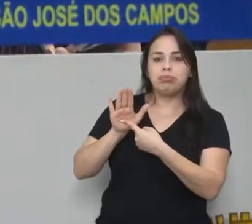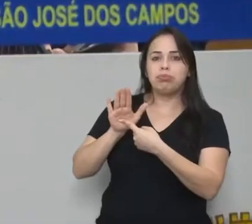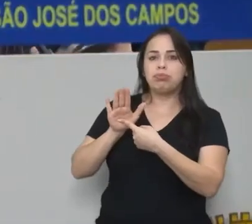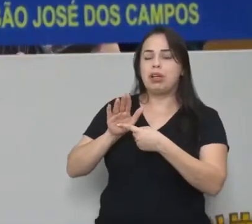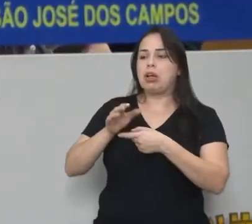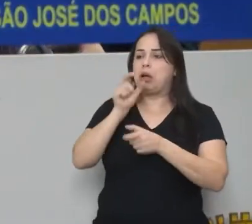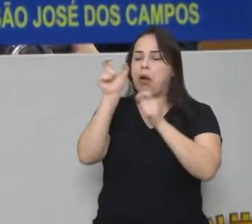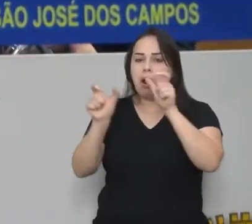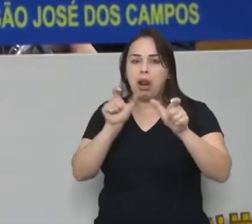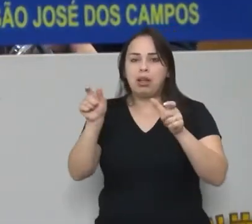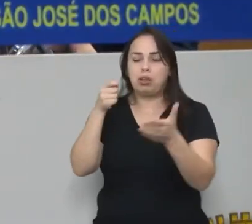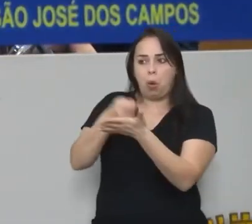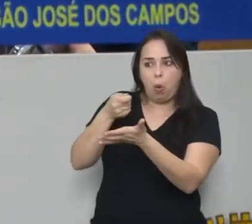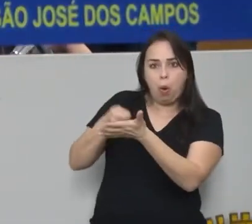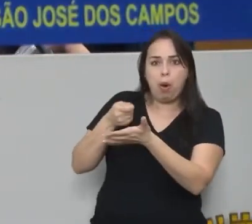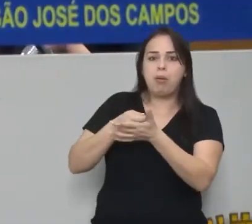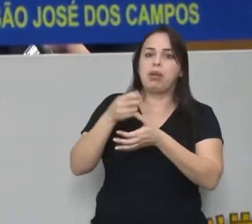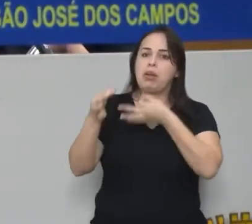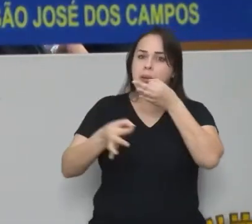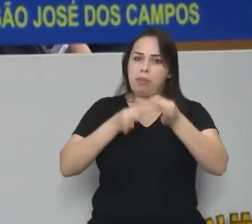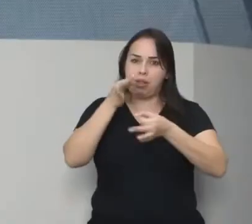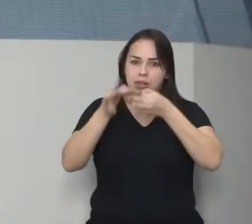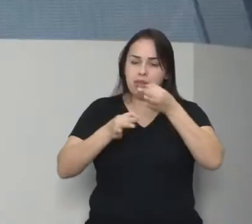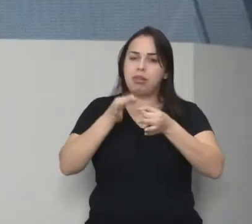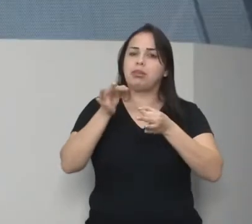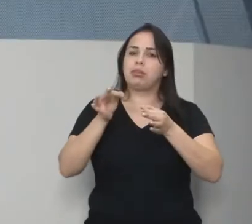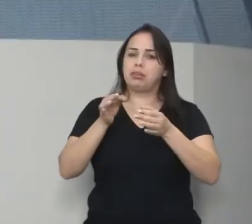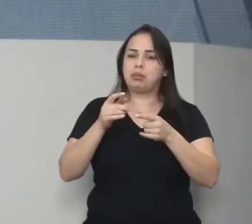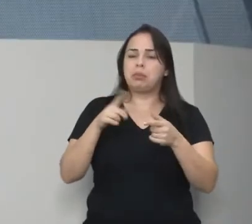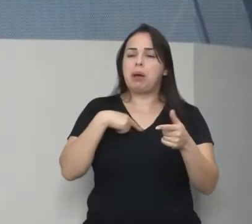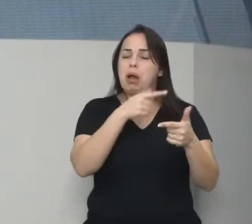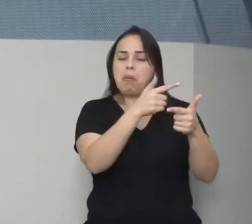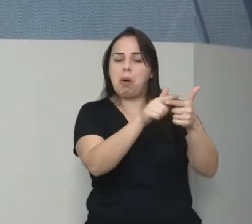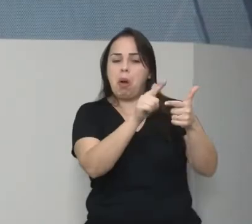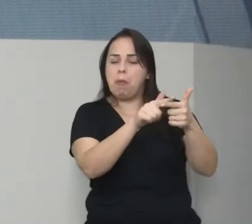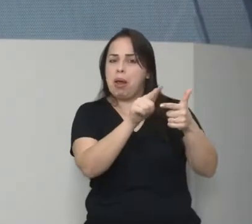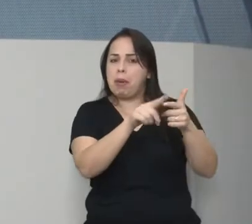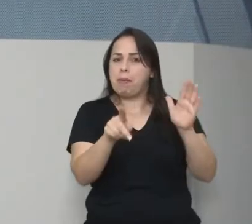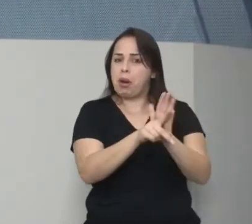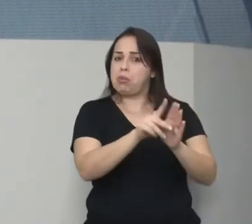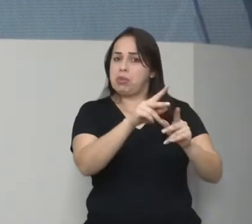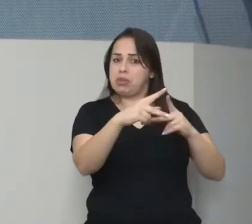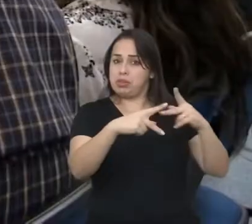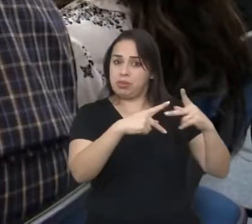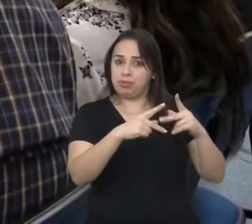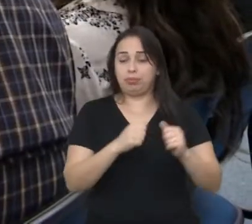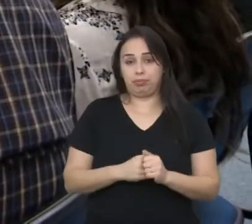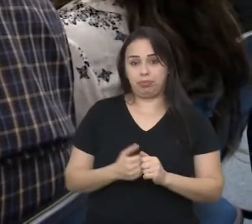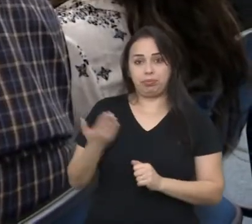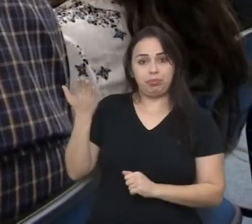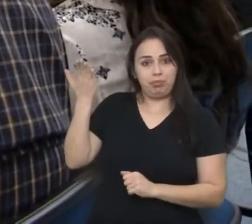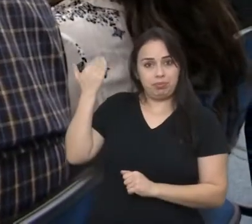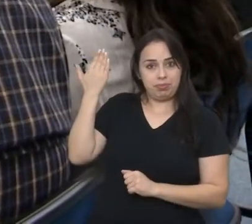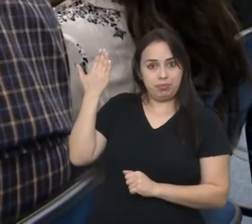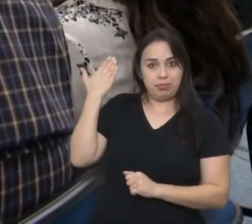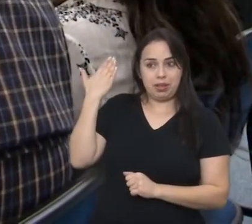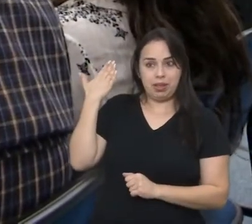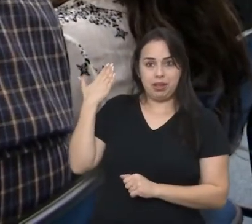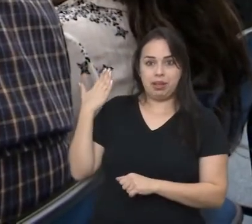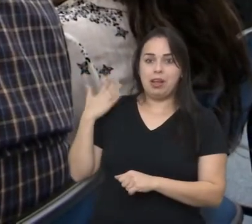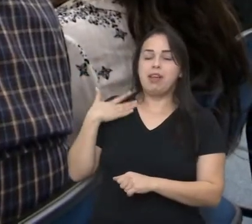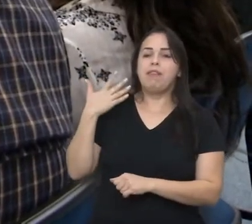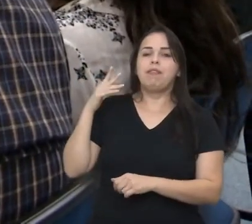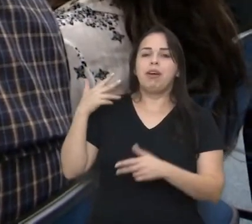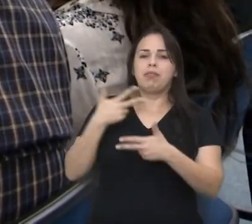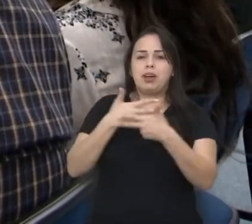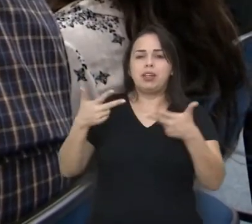e apresentar aos vereadores críticas, cobranças e sugestões para os problemas de São José. Desde que o programa foi criado,